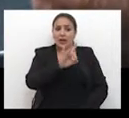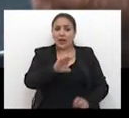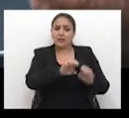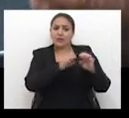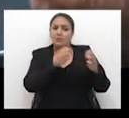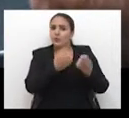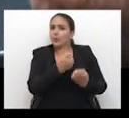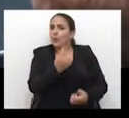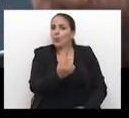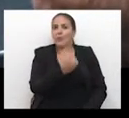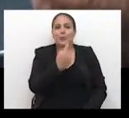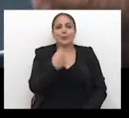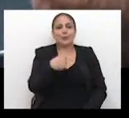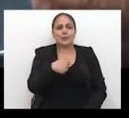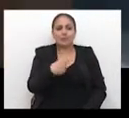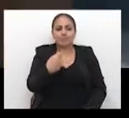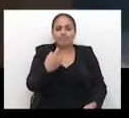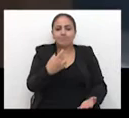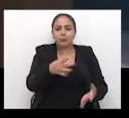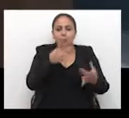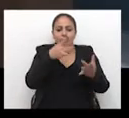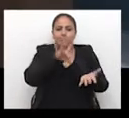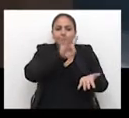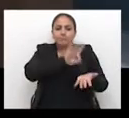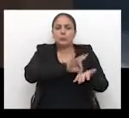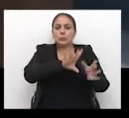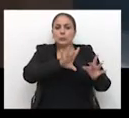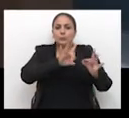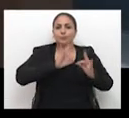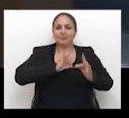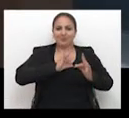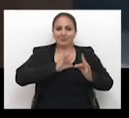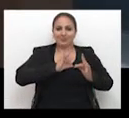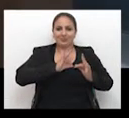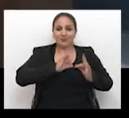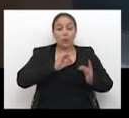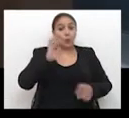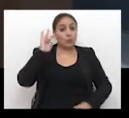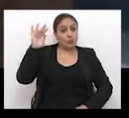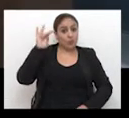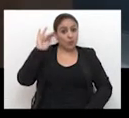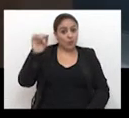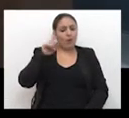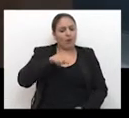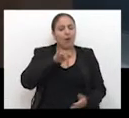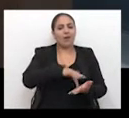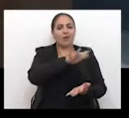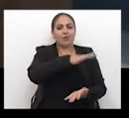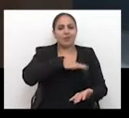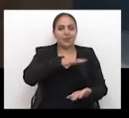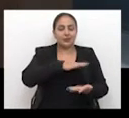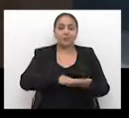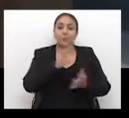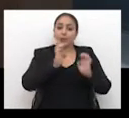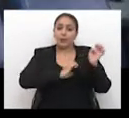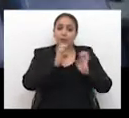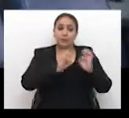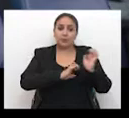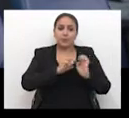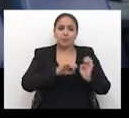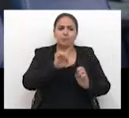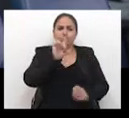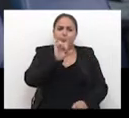merece e eternizado afinal os sonhos se tornam realidade a empresa que nasceu pequena